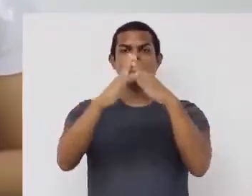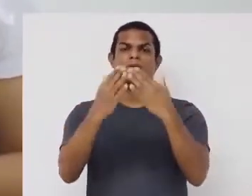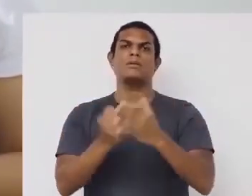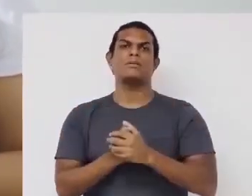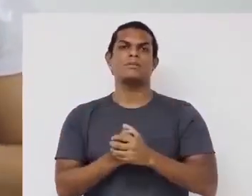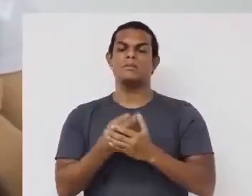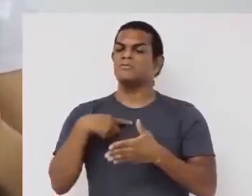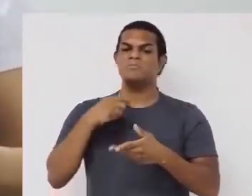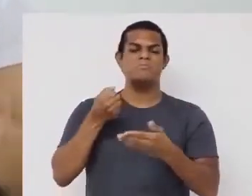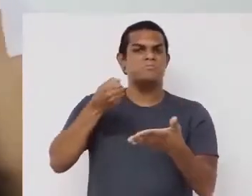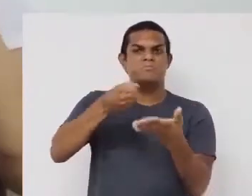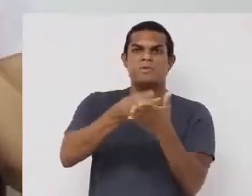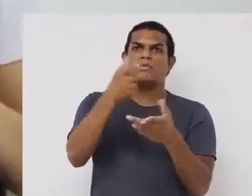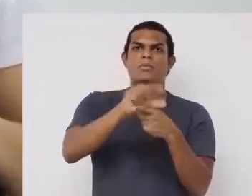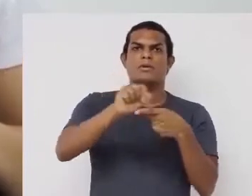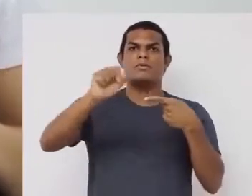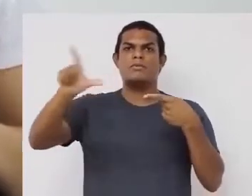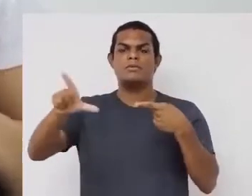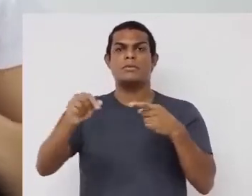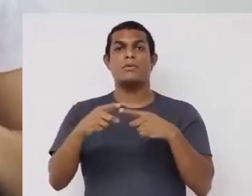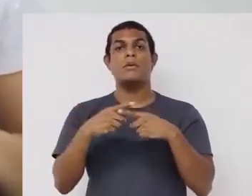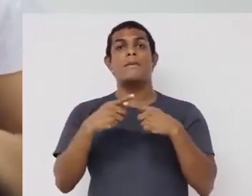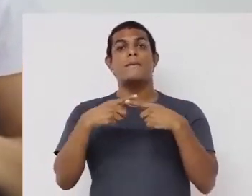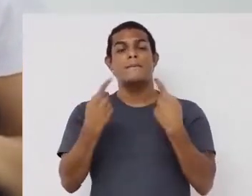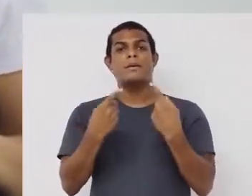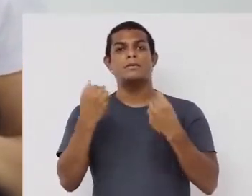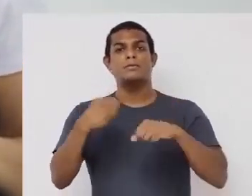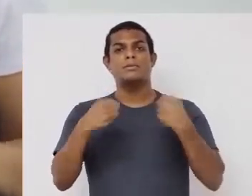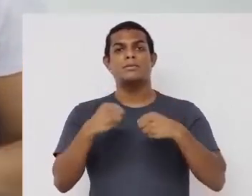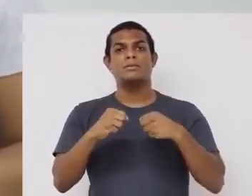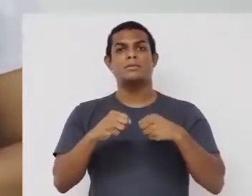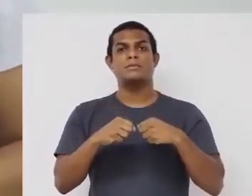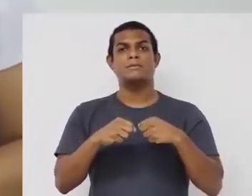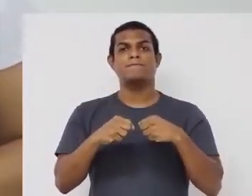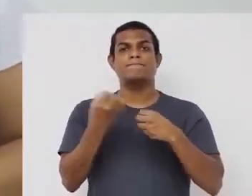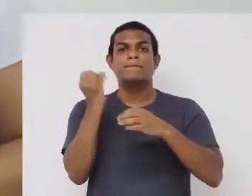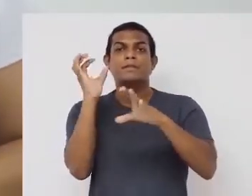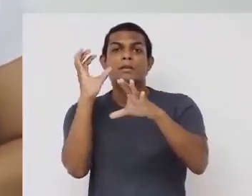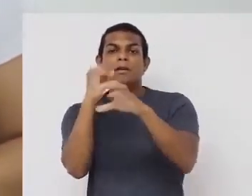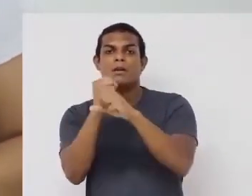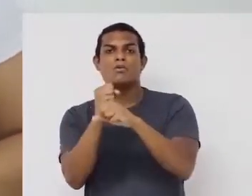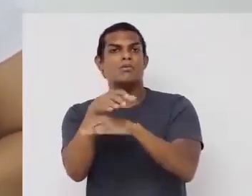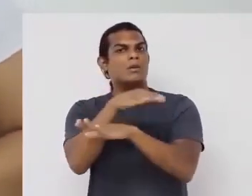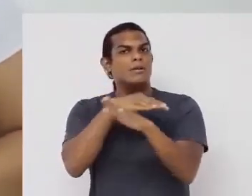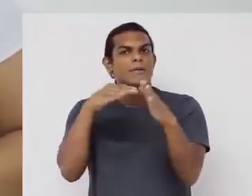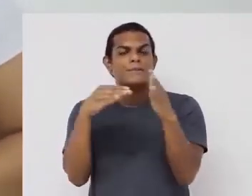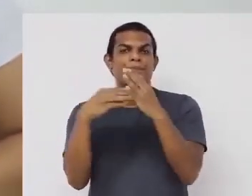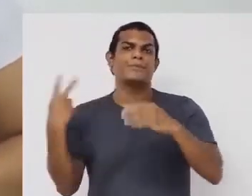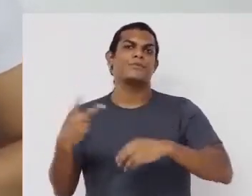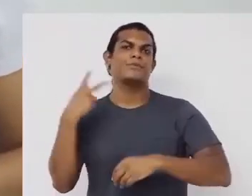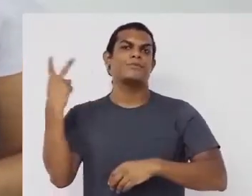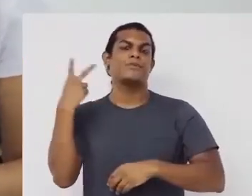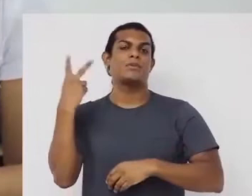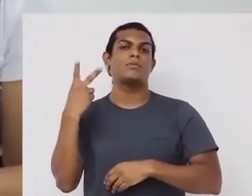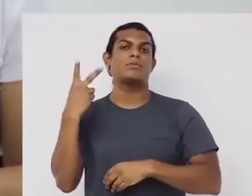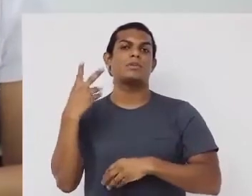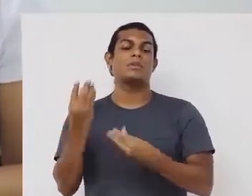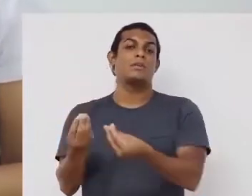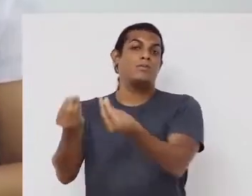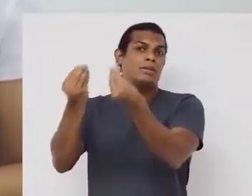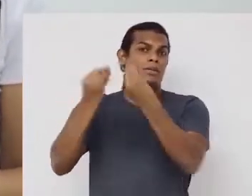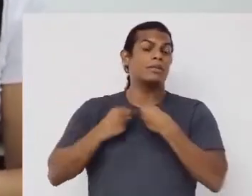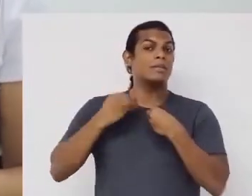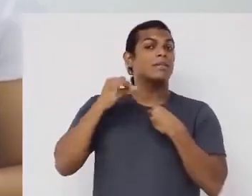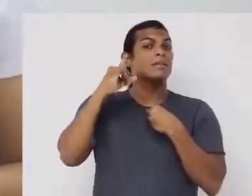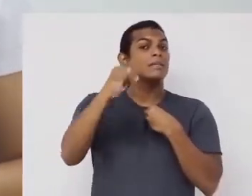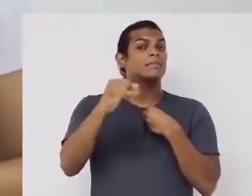pago aluguel, mas eu preciso contabilizar o valor que eu receberia por